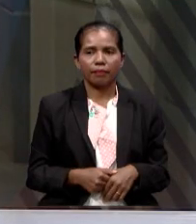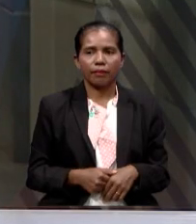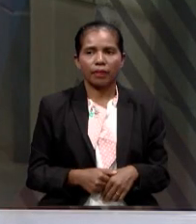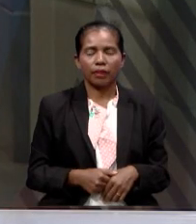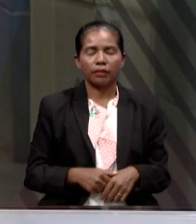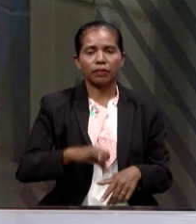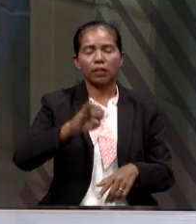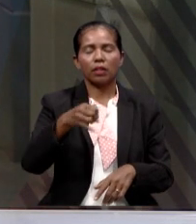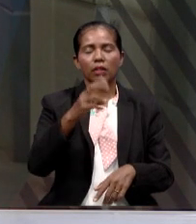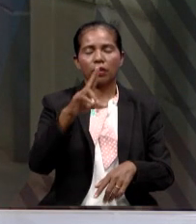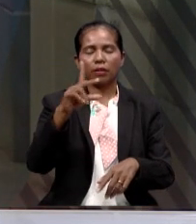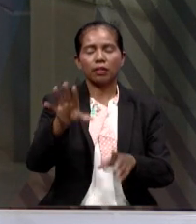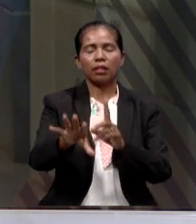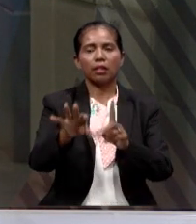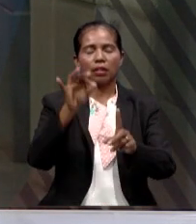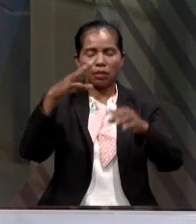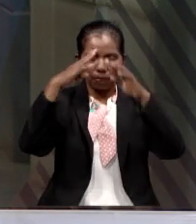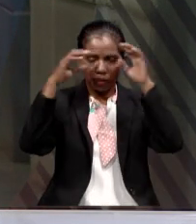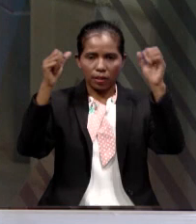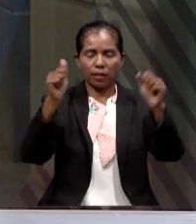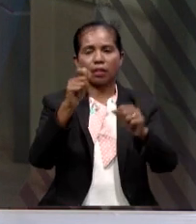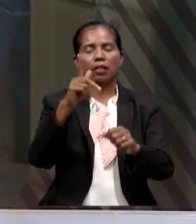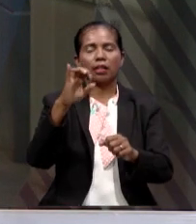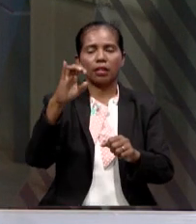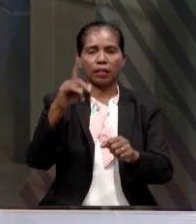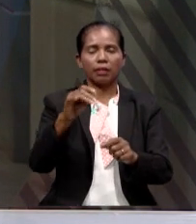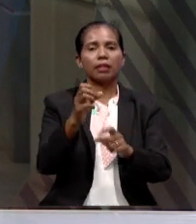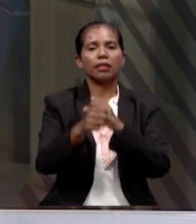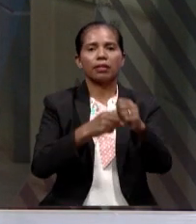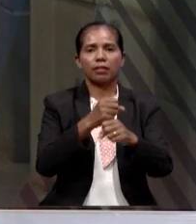Zul Alfaro lai tu ba presiden ti akait ba periodu tinan lima.